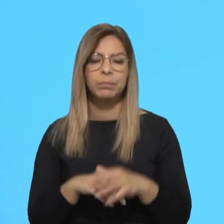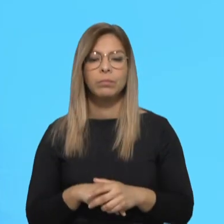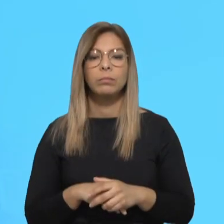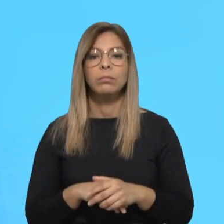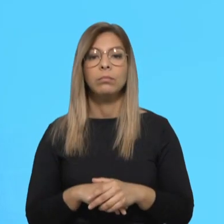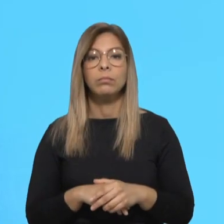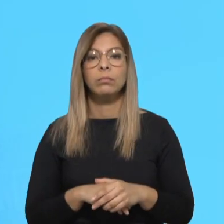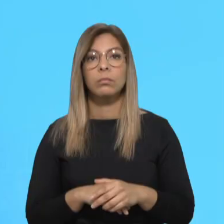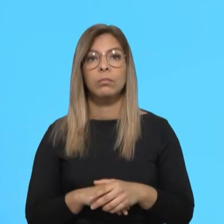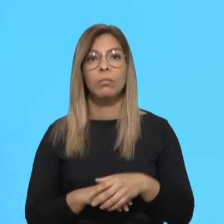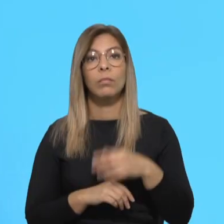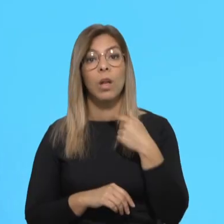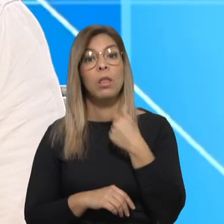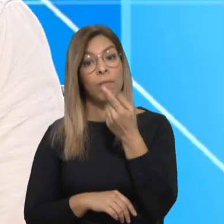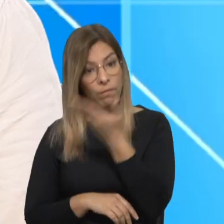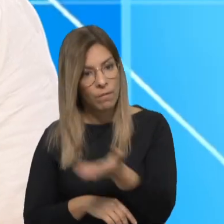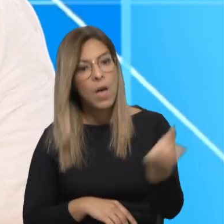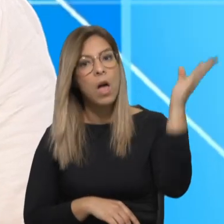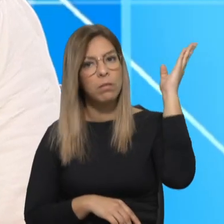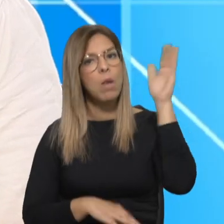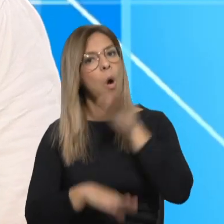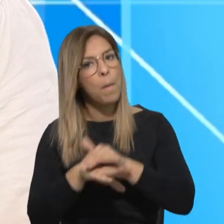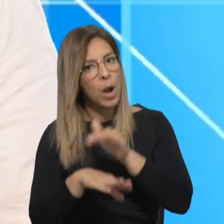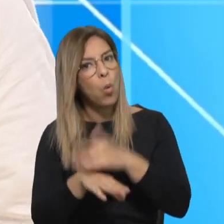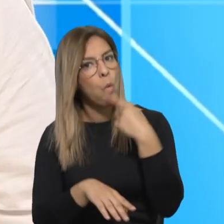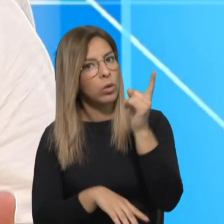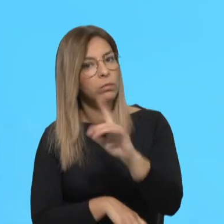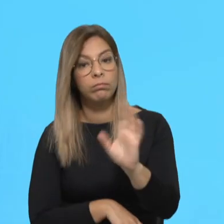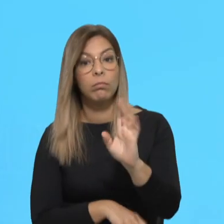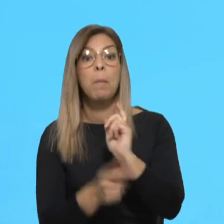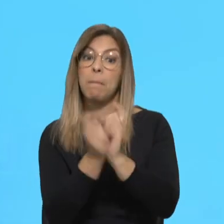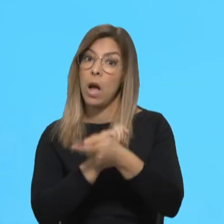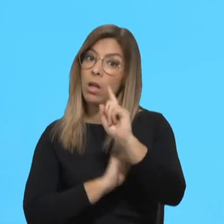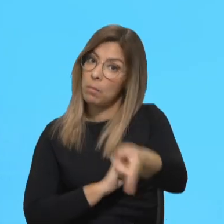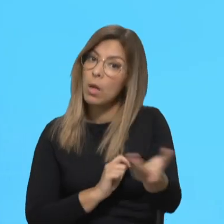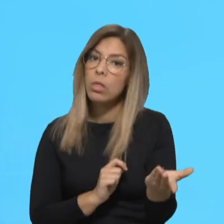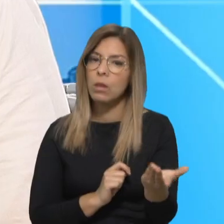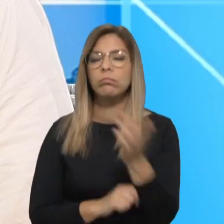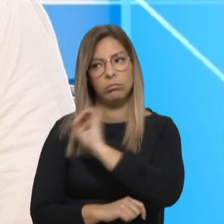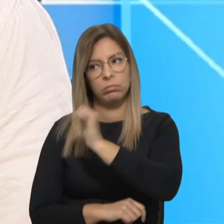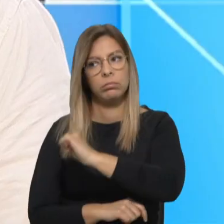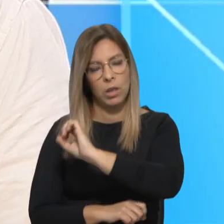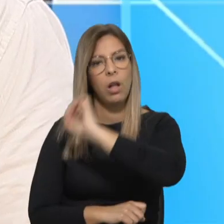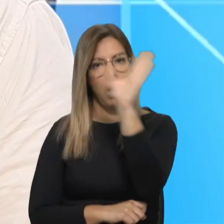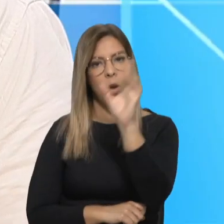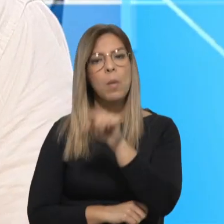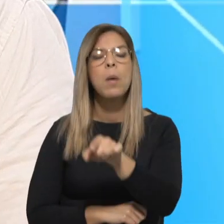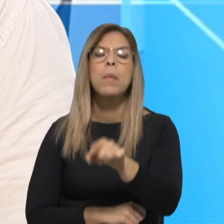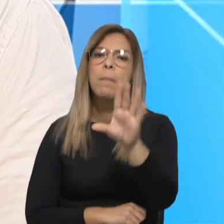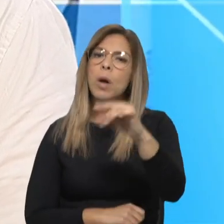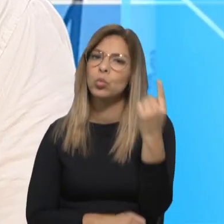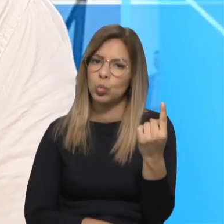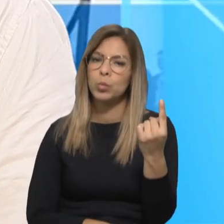mandato, vai e não tornes a pecar. Exatamente. Ou seja, alguma mudança, não é? Logicamente. Portanto, mas nós sabemos também outra coisa, é